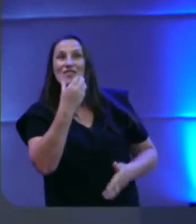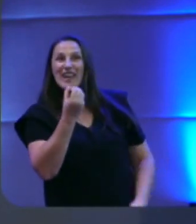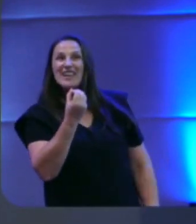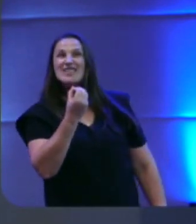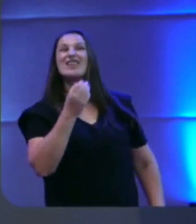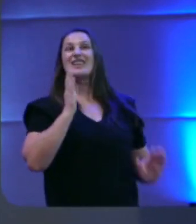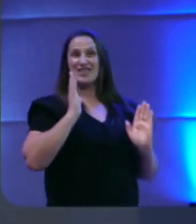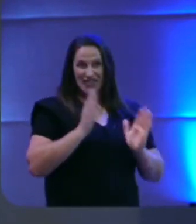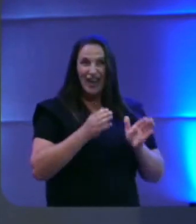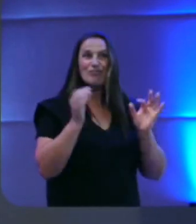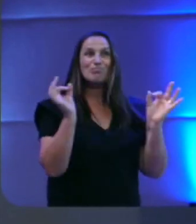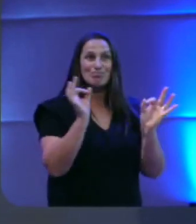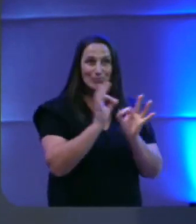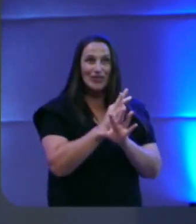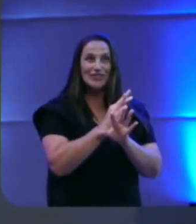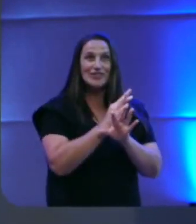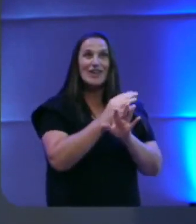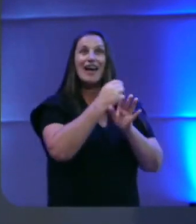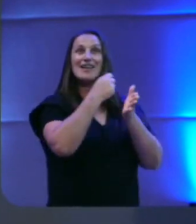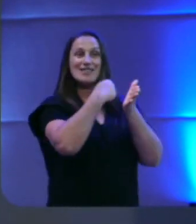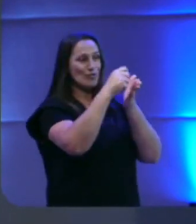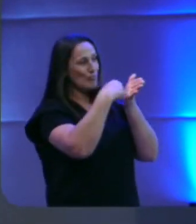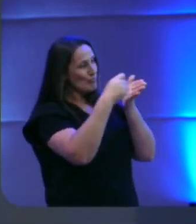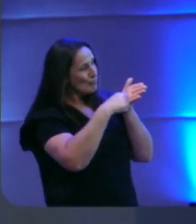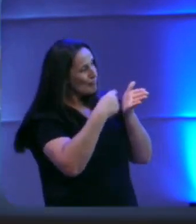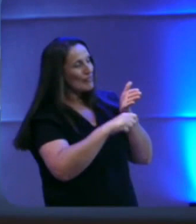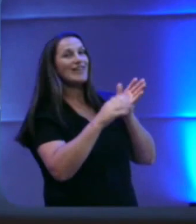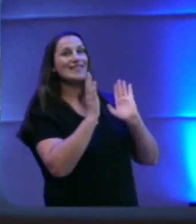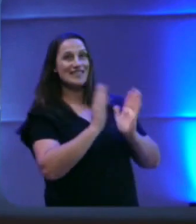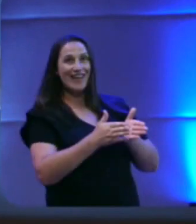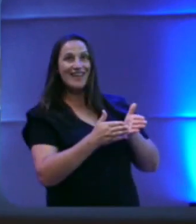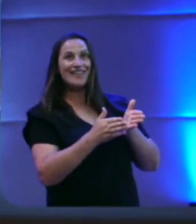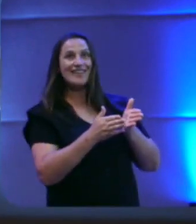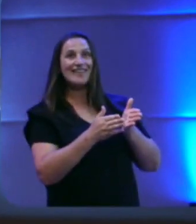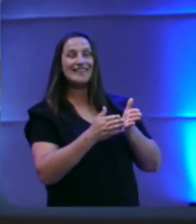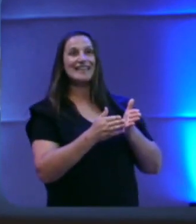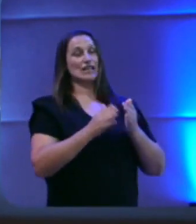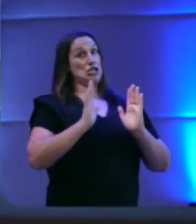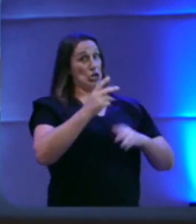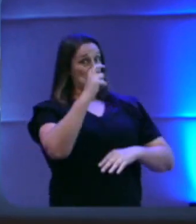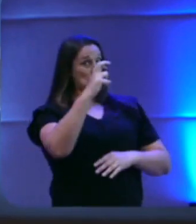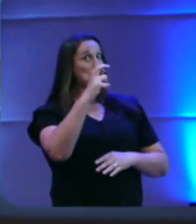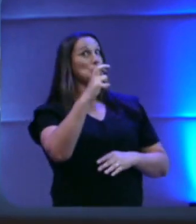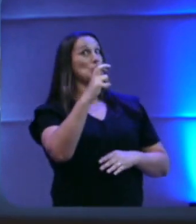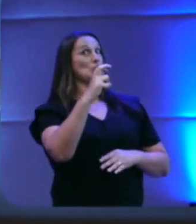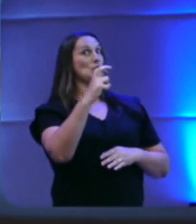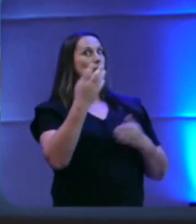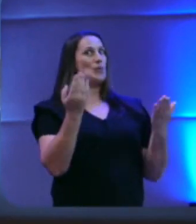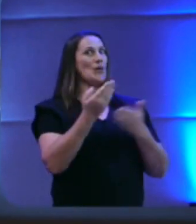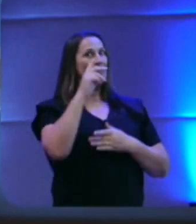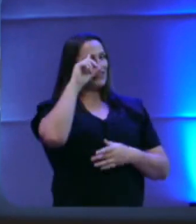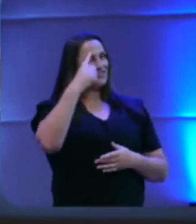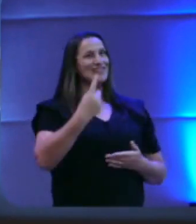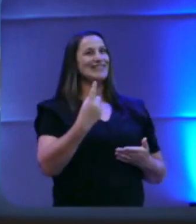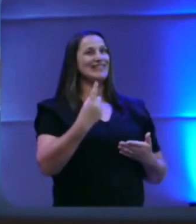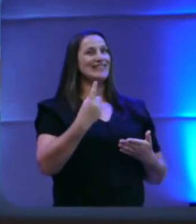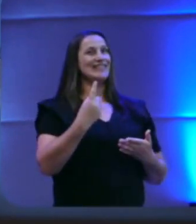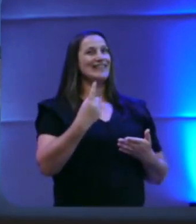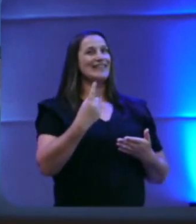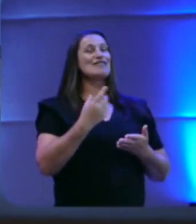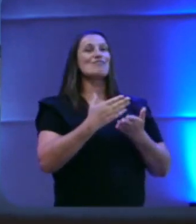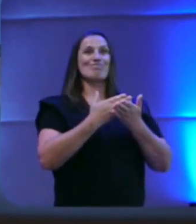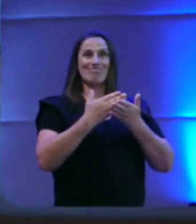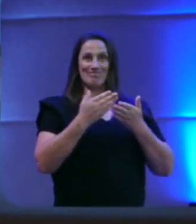está pronta? A ponto de bala para começar? Já estamos no dia 5 do ano, né? Já começou. E